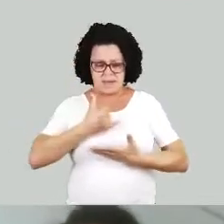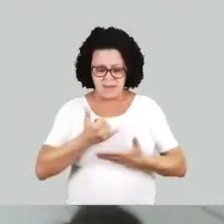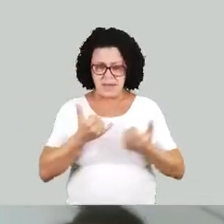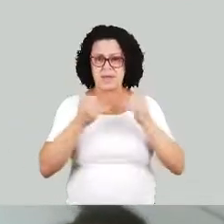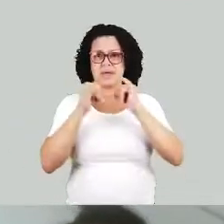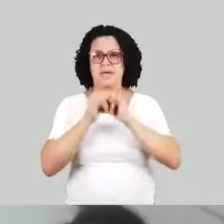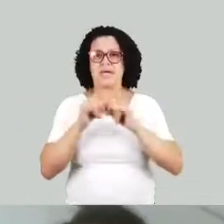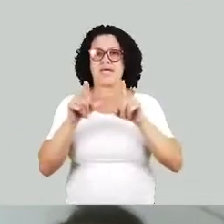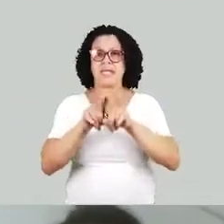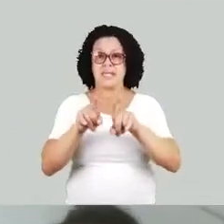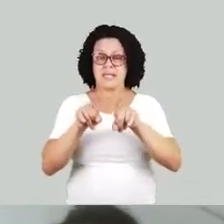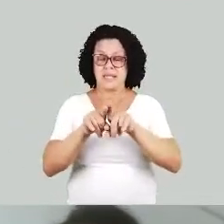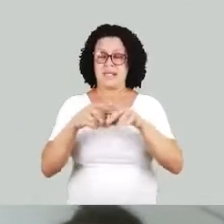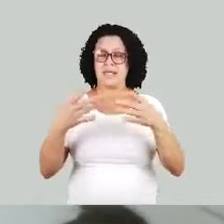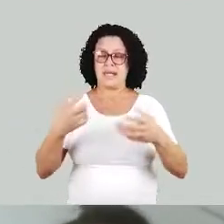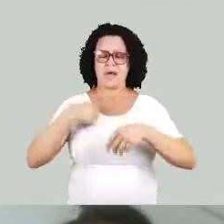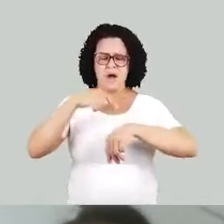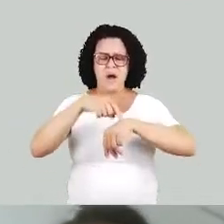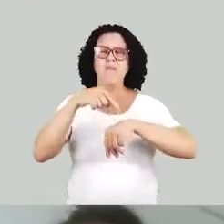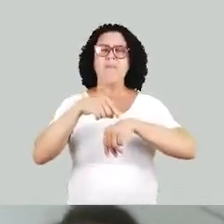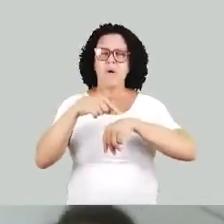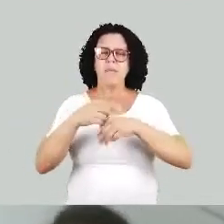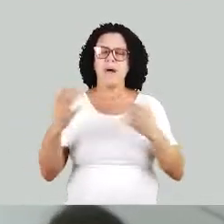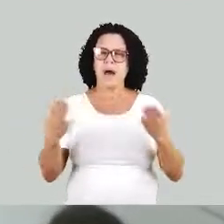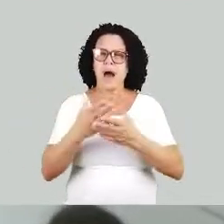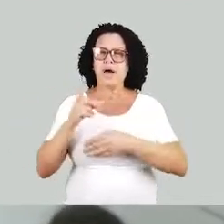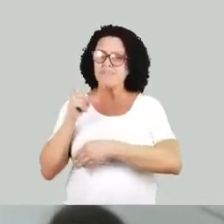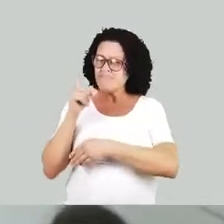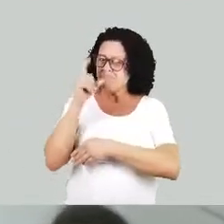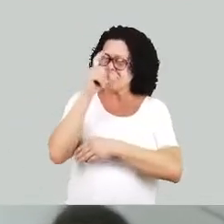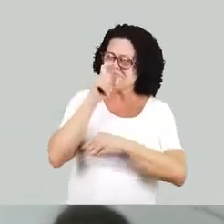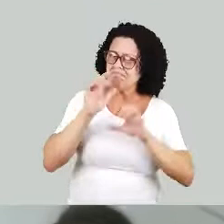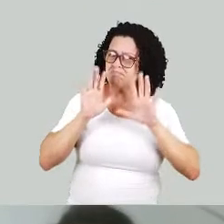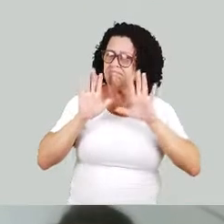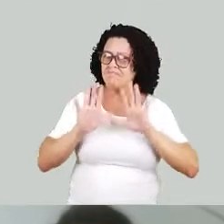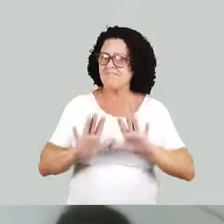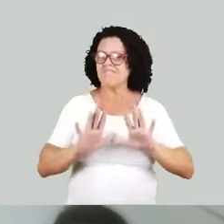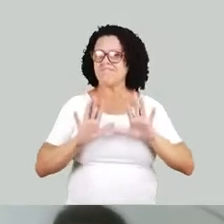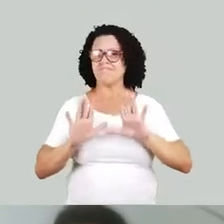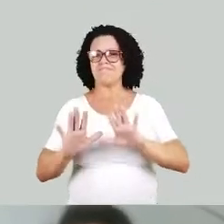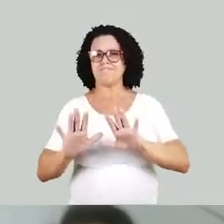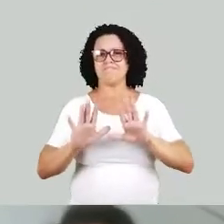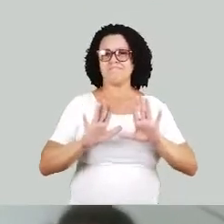também. Estamos num momento muito propício para isso, de